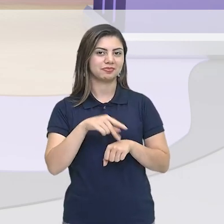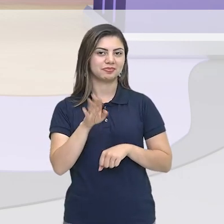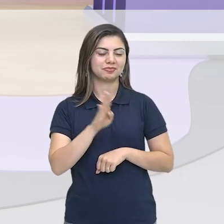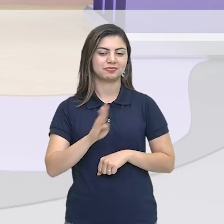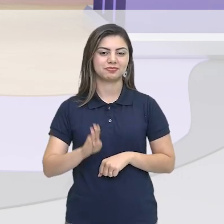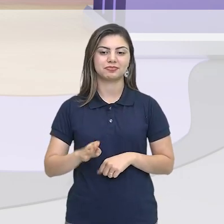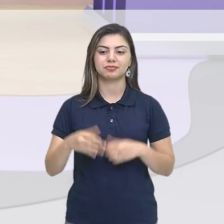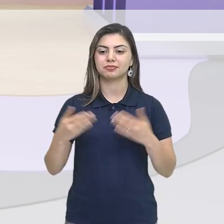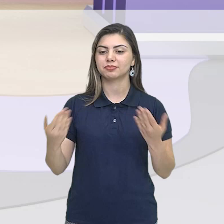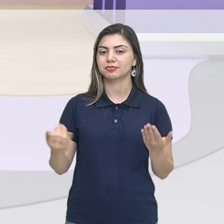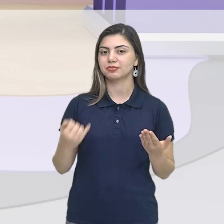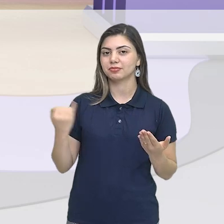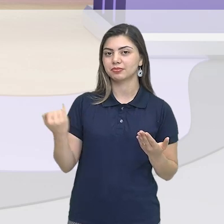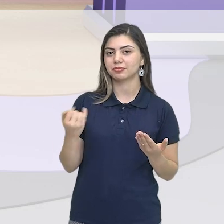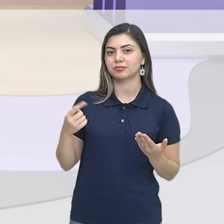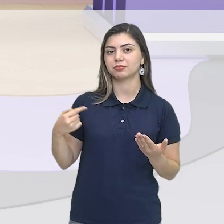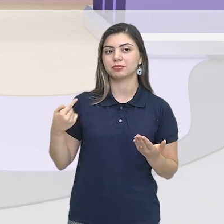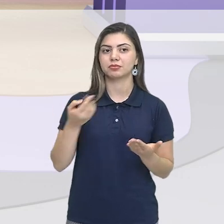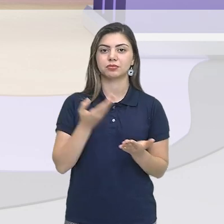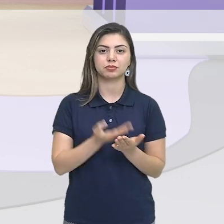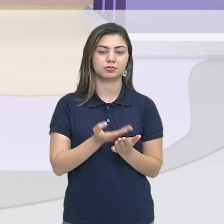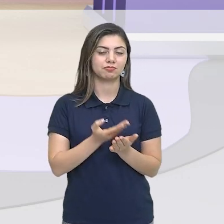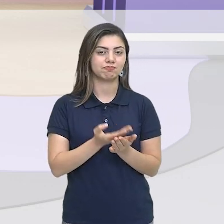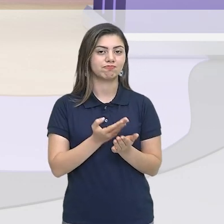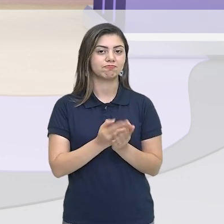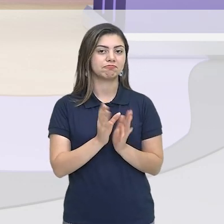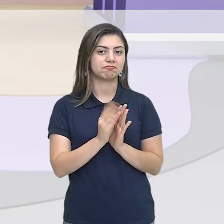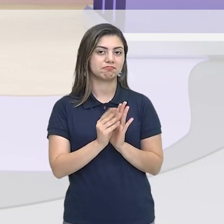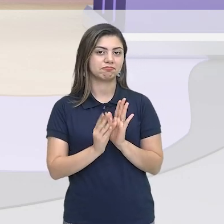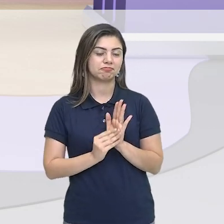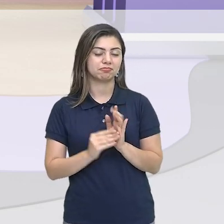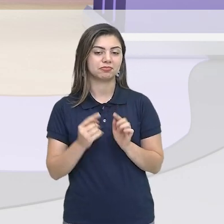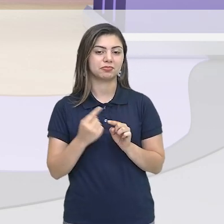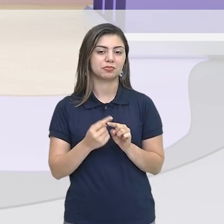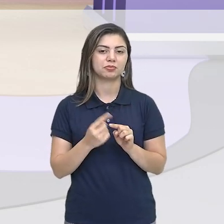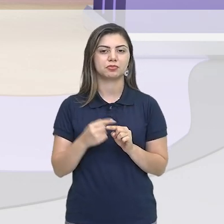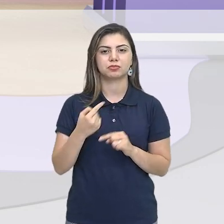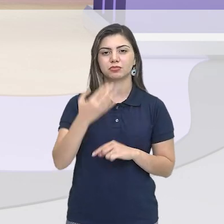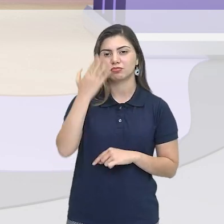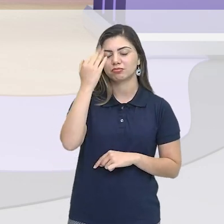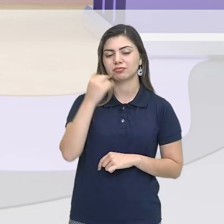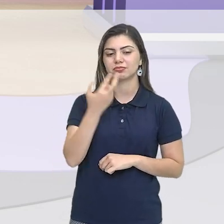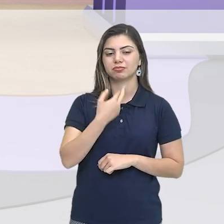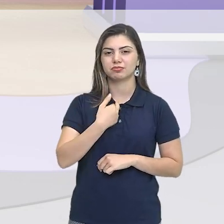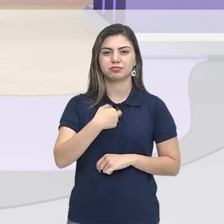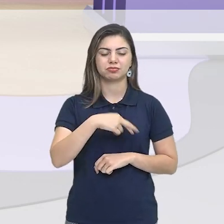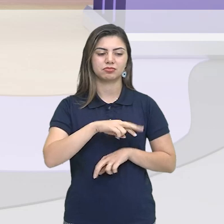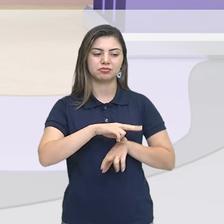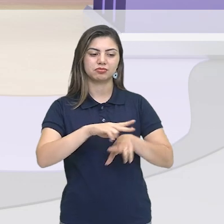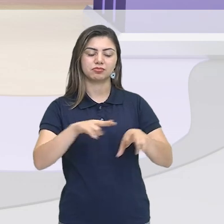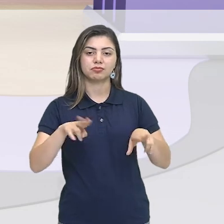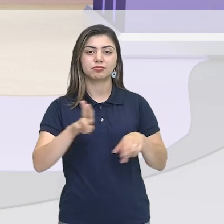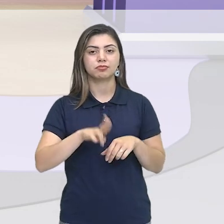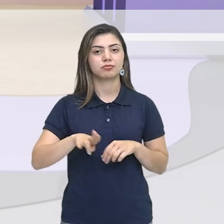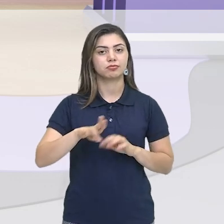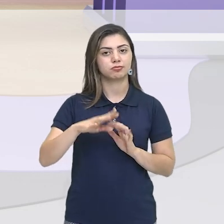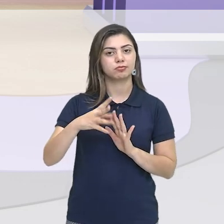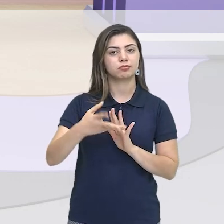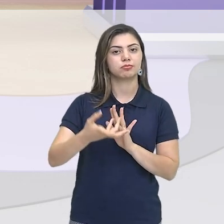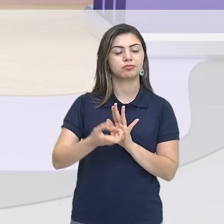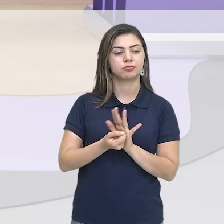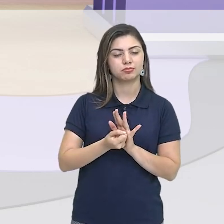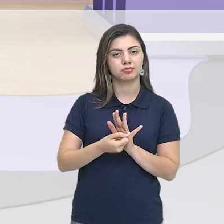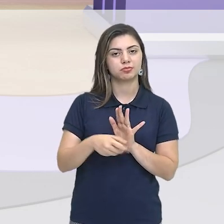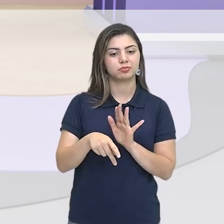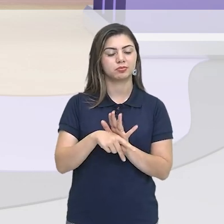É importante a gente ter essa noção de que as religiões elas utilizam alguns símbolos que